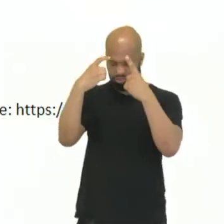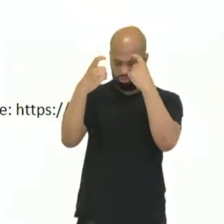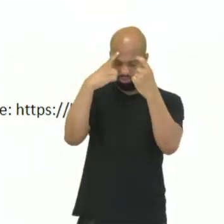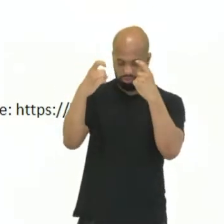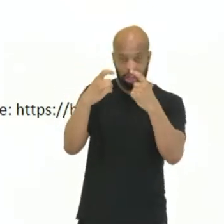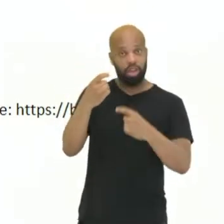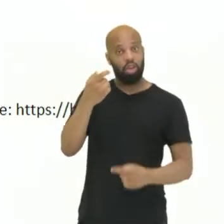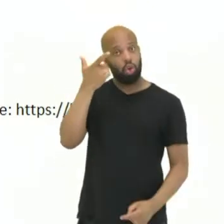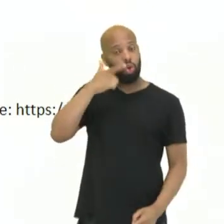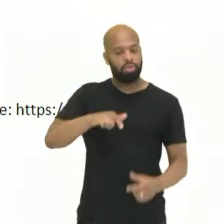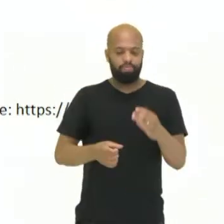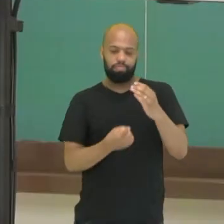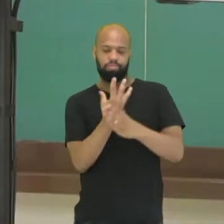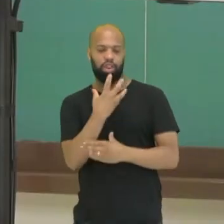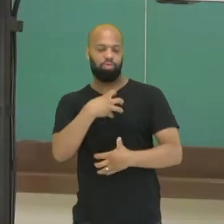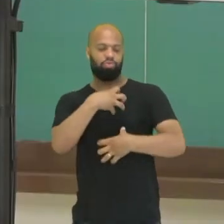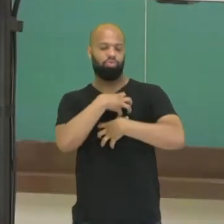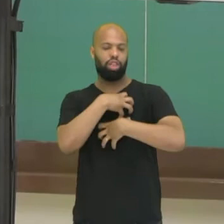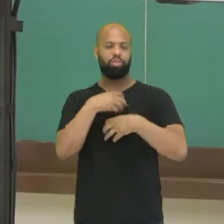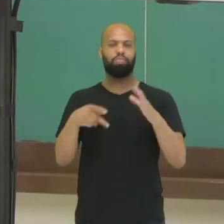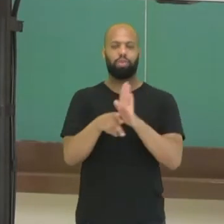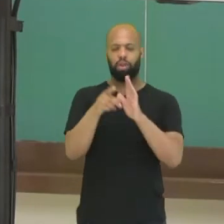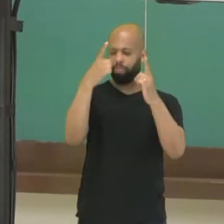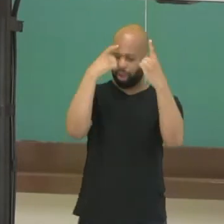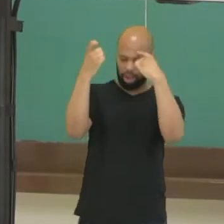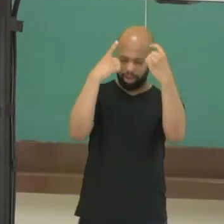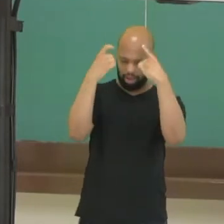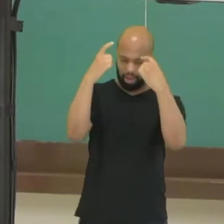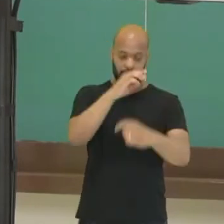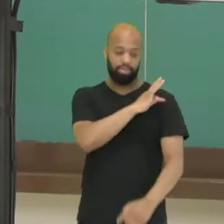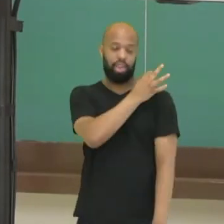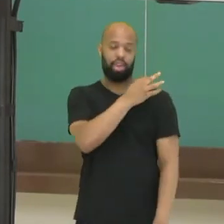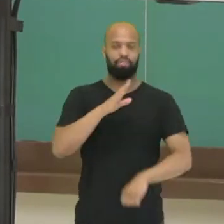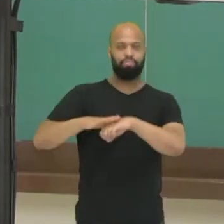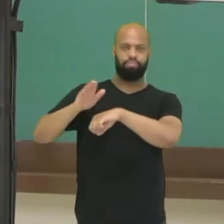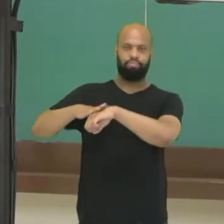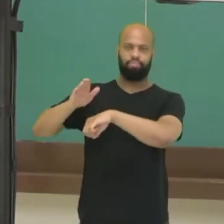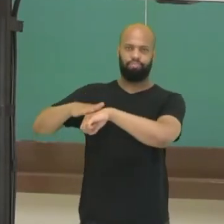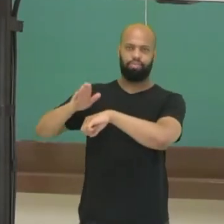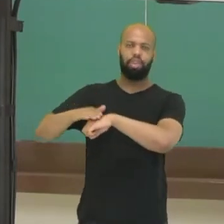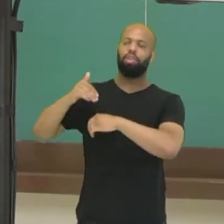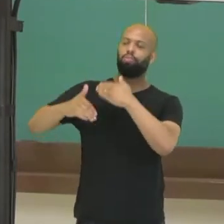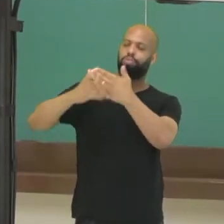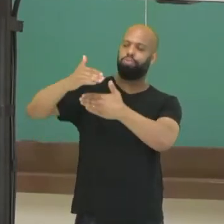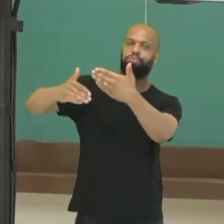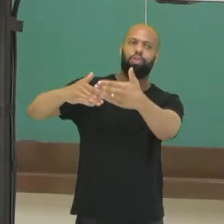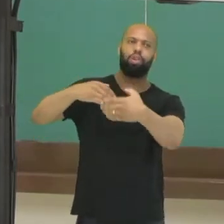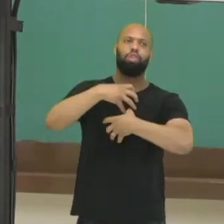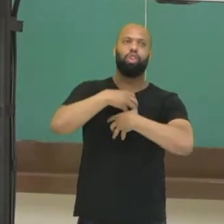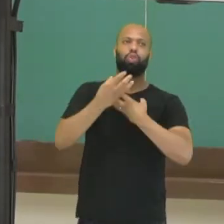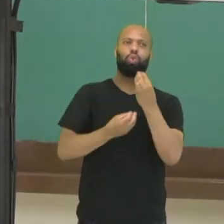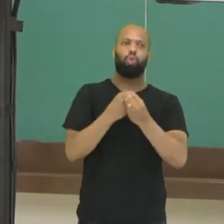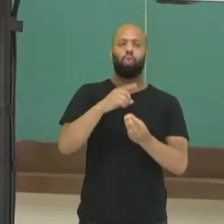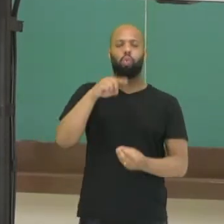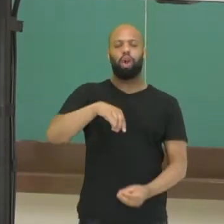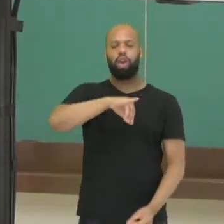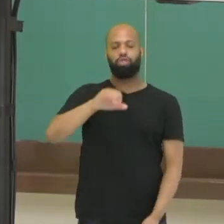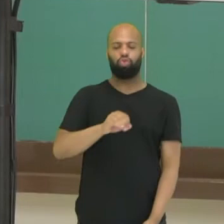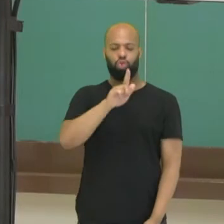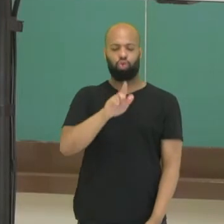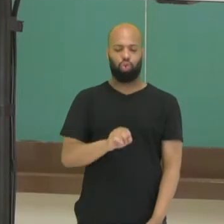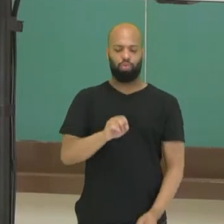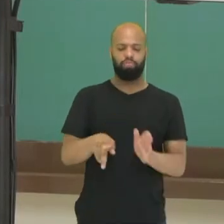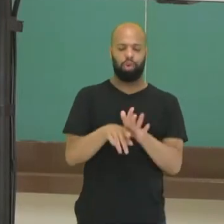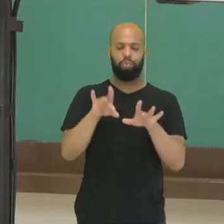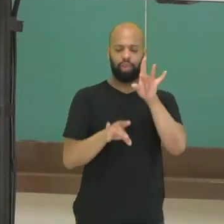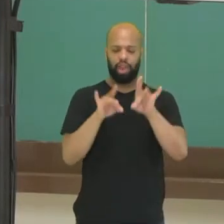né? Então, ela criou uma metodologia de atuação e conhecimento na prática teatral, desenvolvida por meio dos jogos teatrais. Então, a